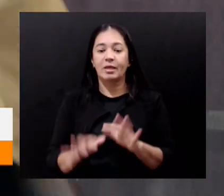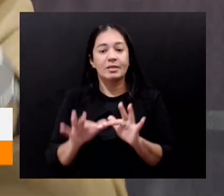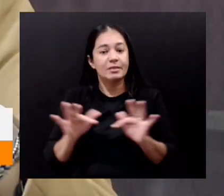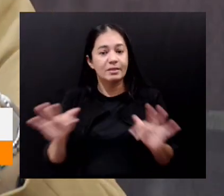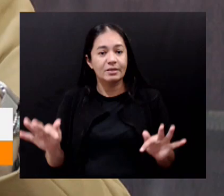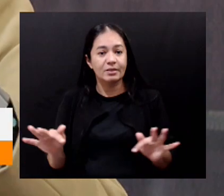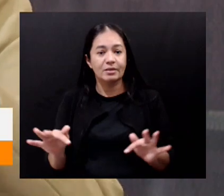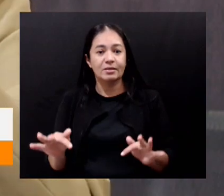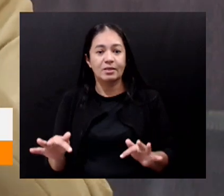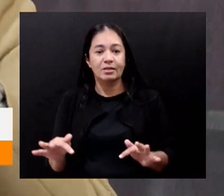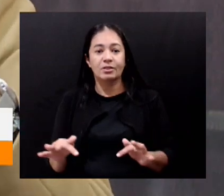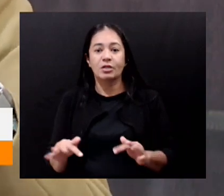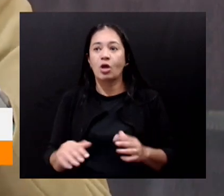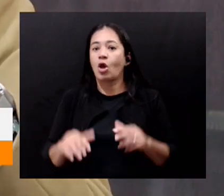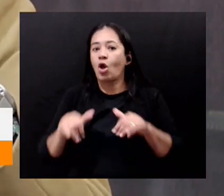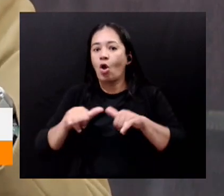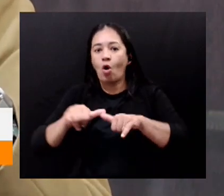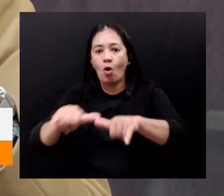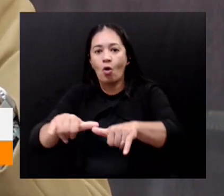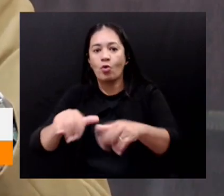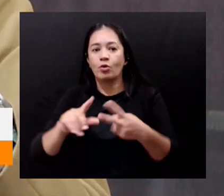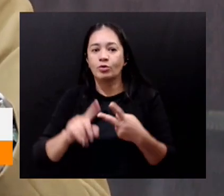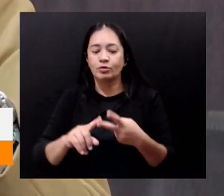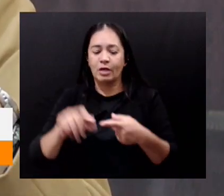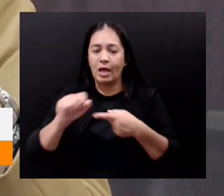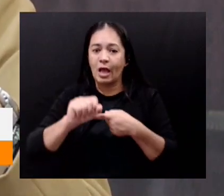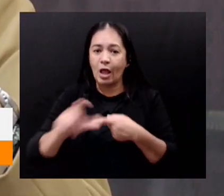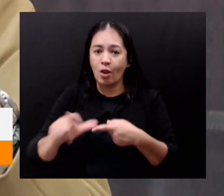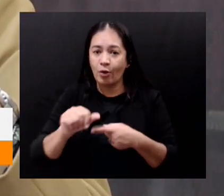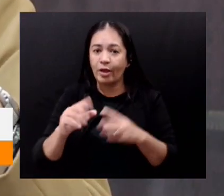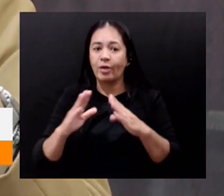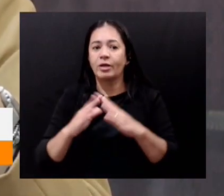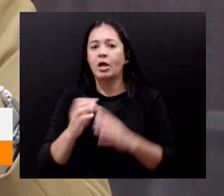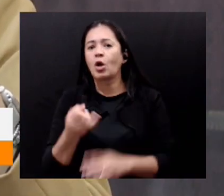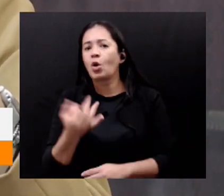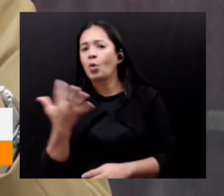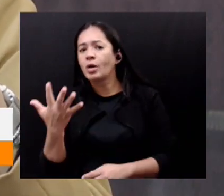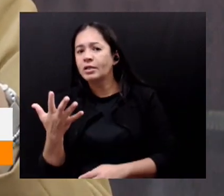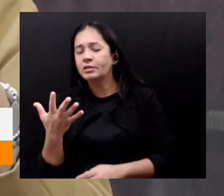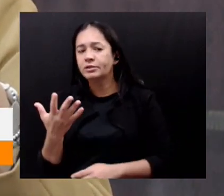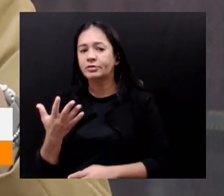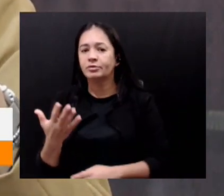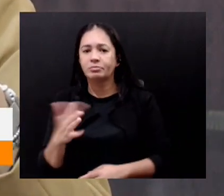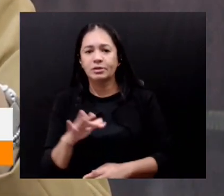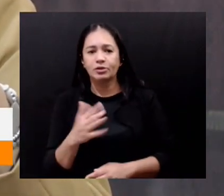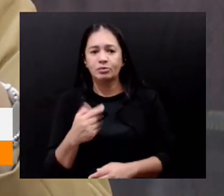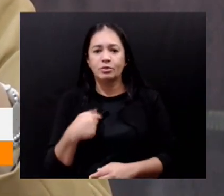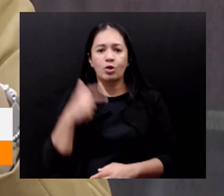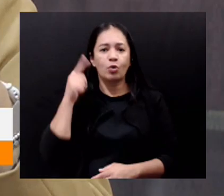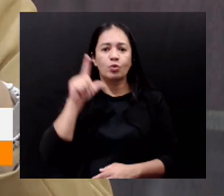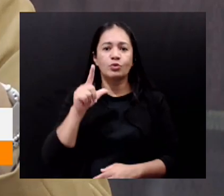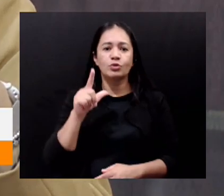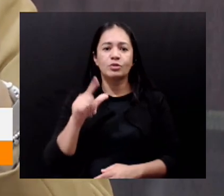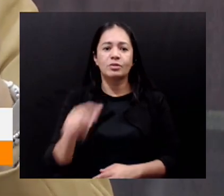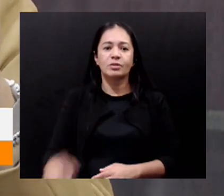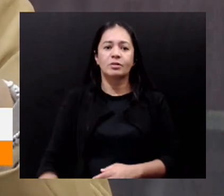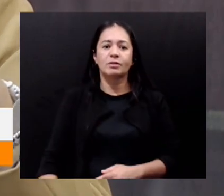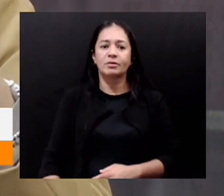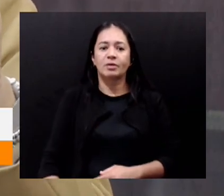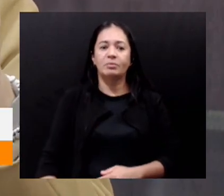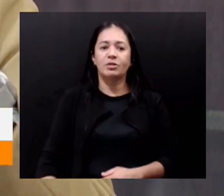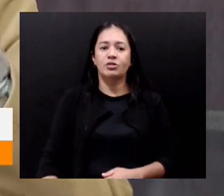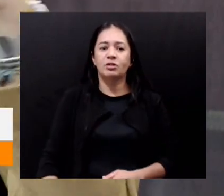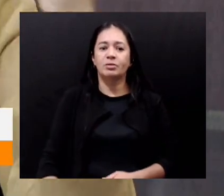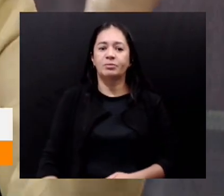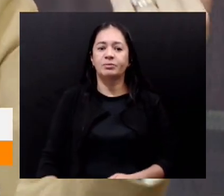supermercado, renda de casa, quanto deu, quantos meses eu consigo estar sem efetivamente